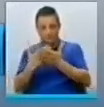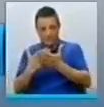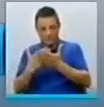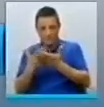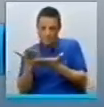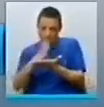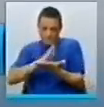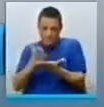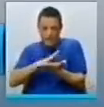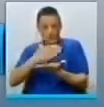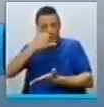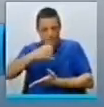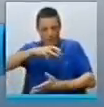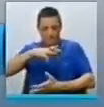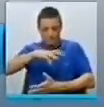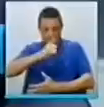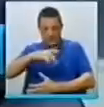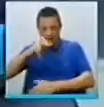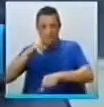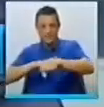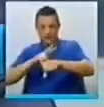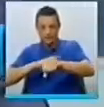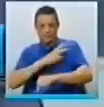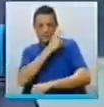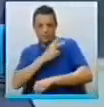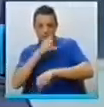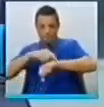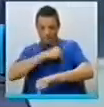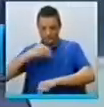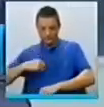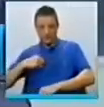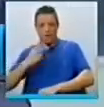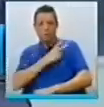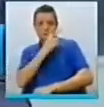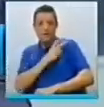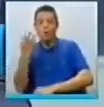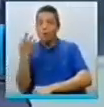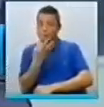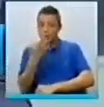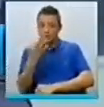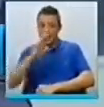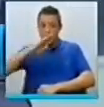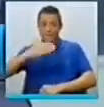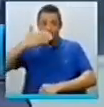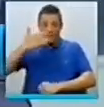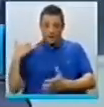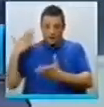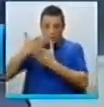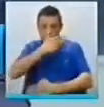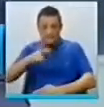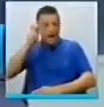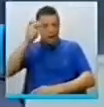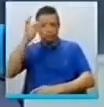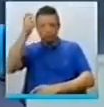esta página do Maria Amélia Ferreira é diretora da Faculdade de Medicina da Universidade do Porto a primeira em mais de 100 anos de